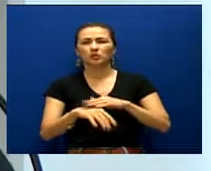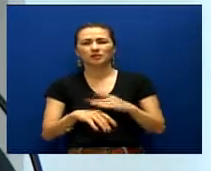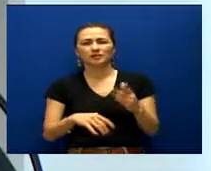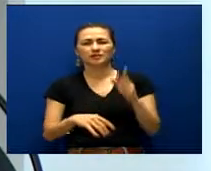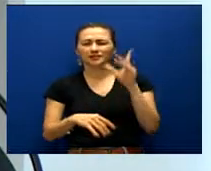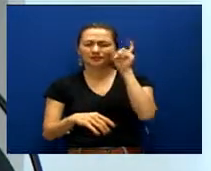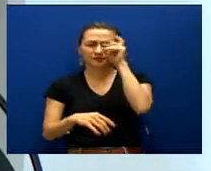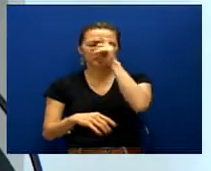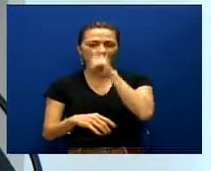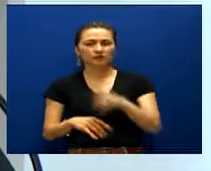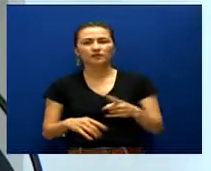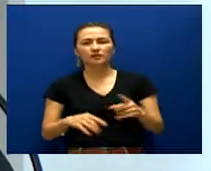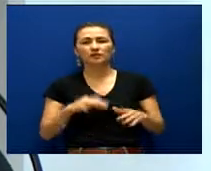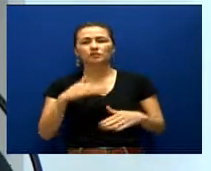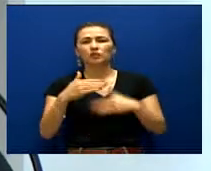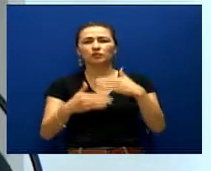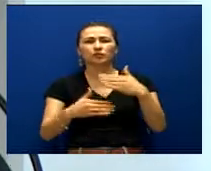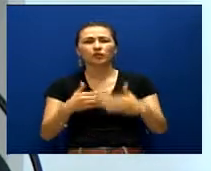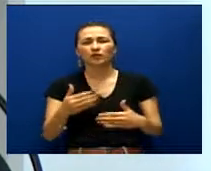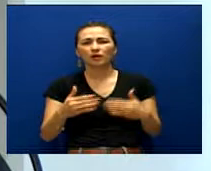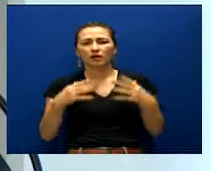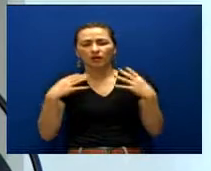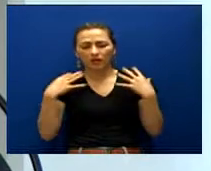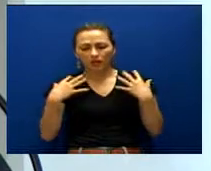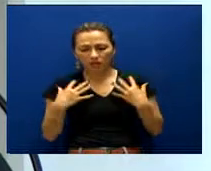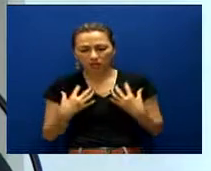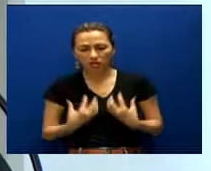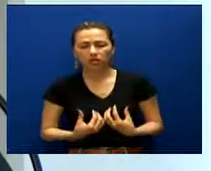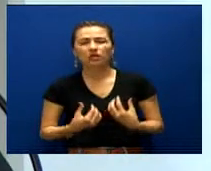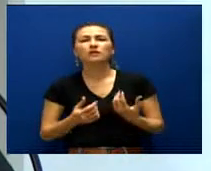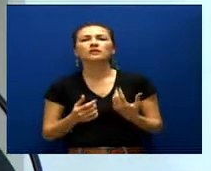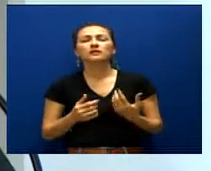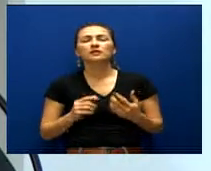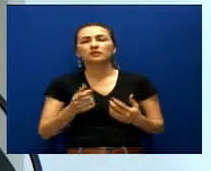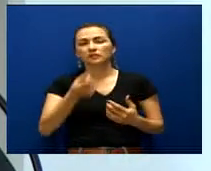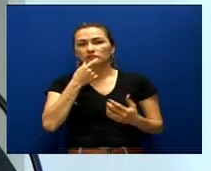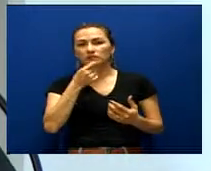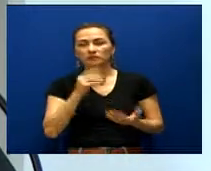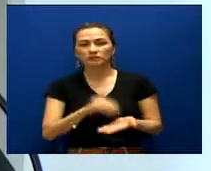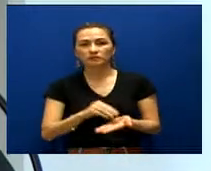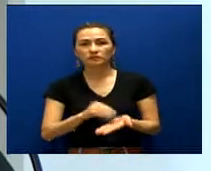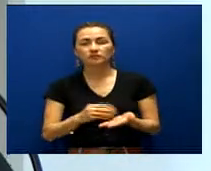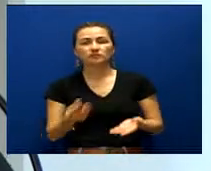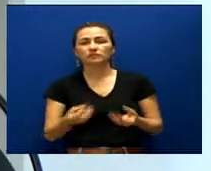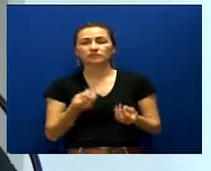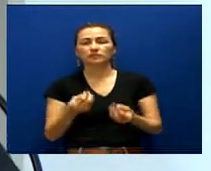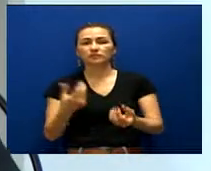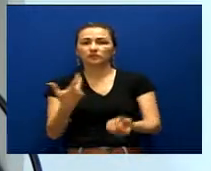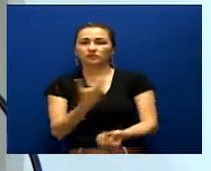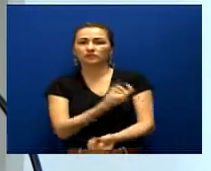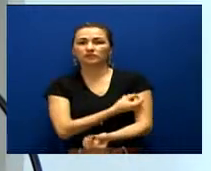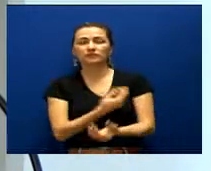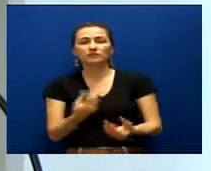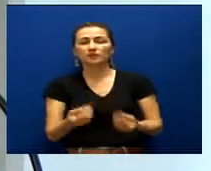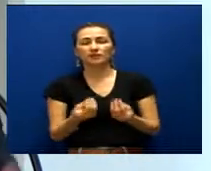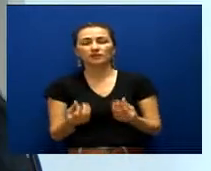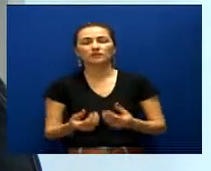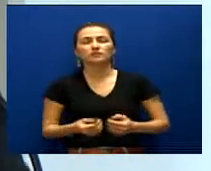suas consequências, o que ocorre pela falta de medicamento, pela falta de insumo.